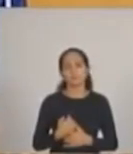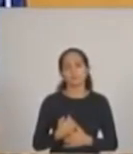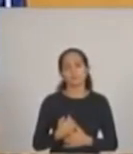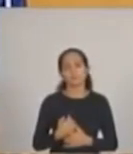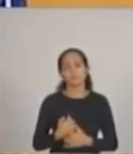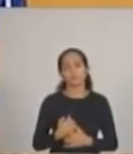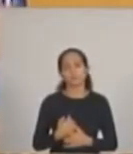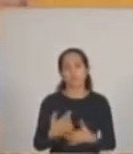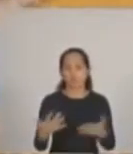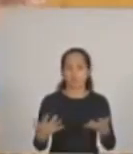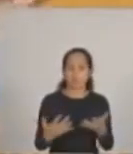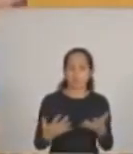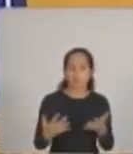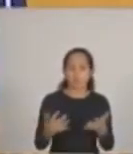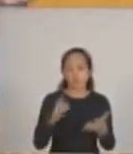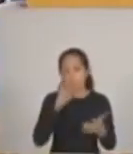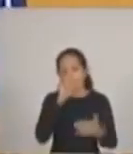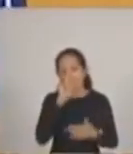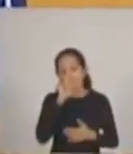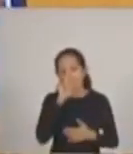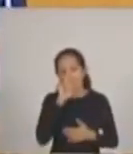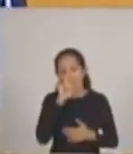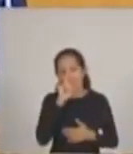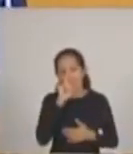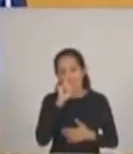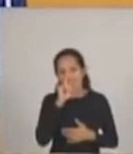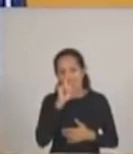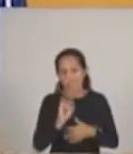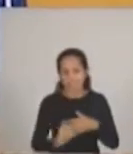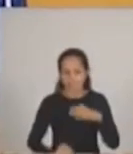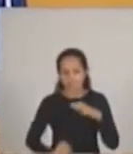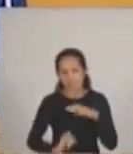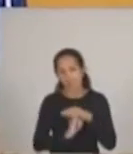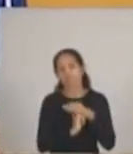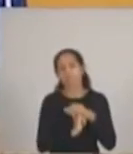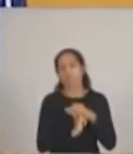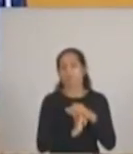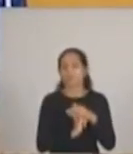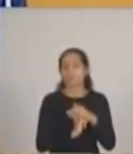instalando uma crise institucional que, para ser